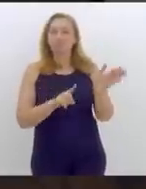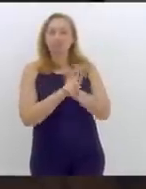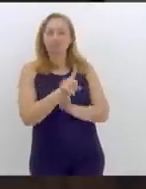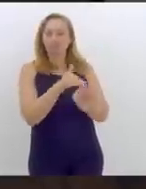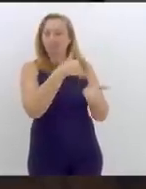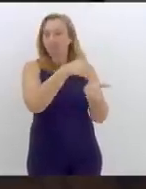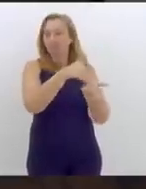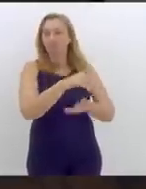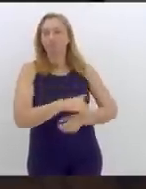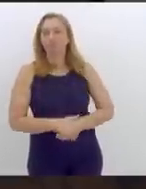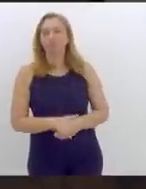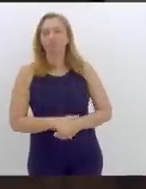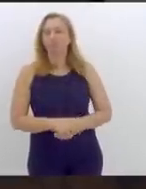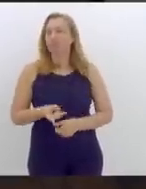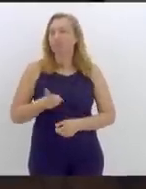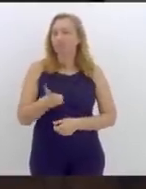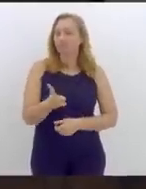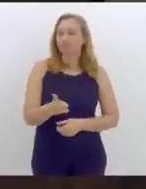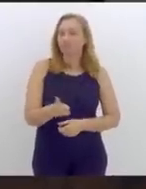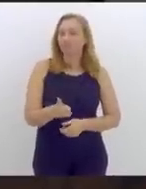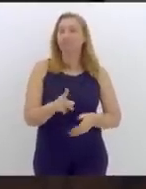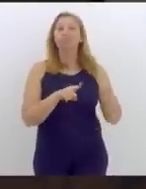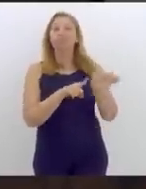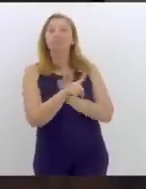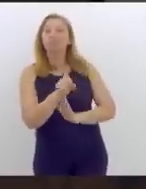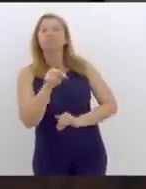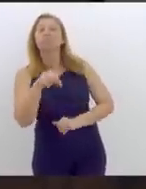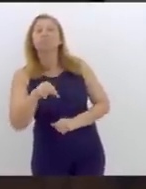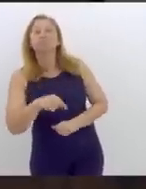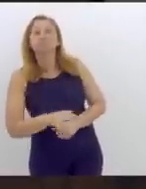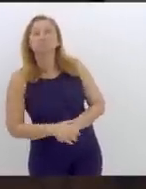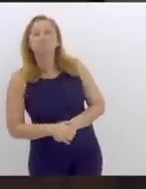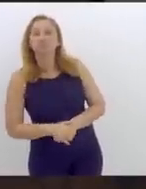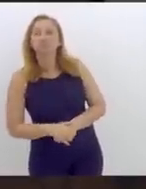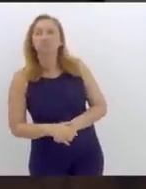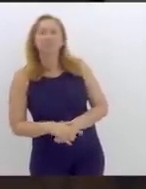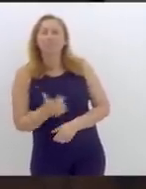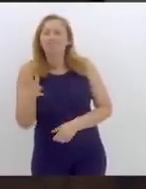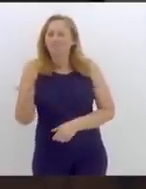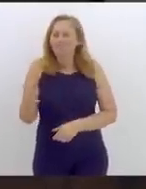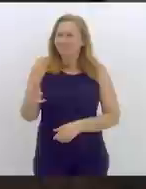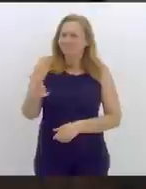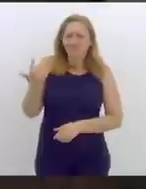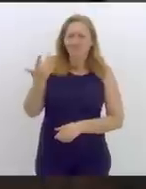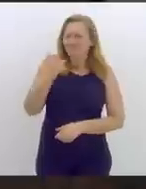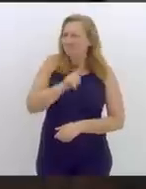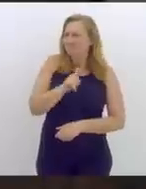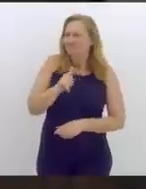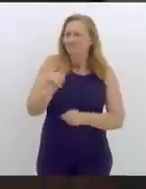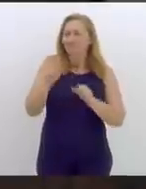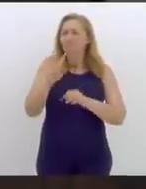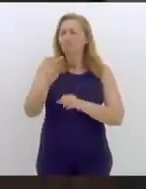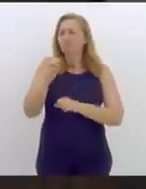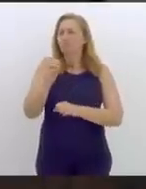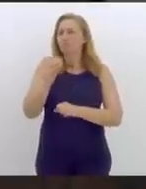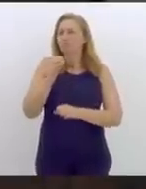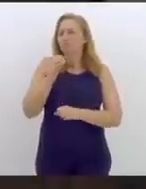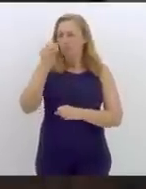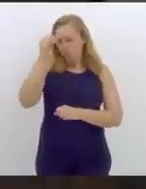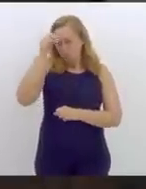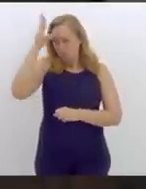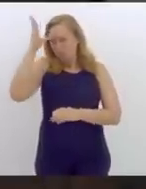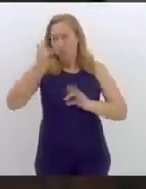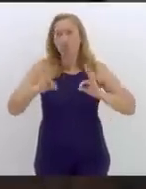secretário vai sempre ao secretário perguntar isso aqui porque ele não vai conseguir deter com conhecimento de tudo como Coronel falou